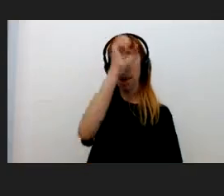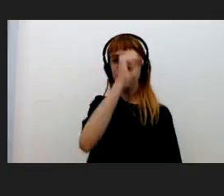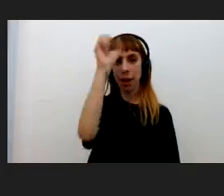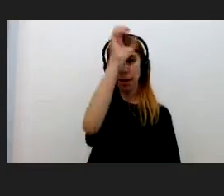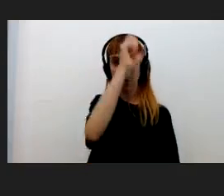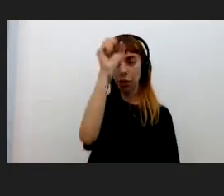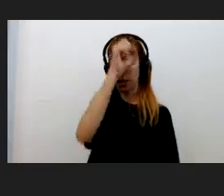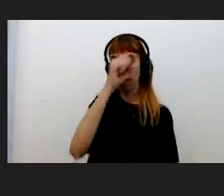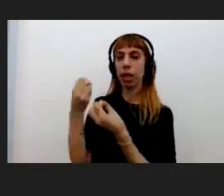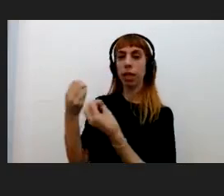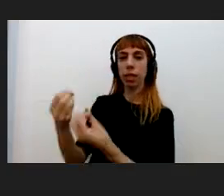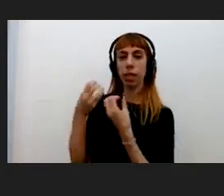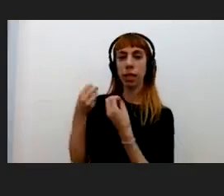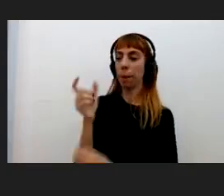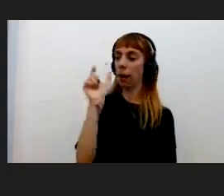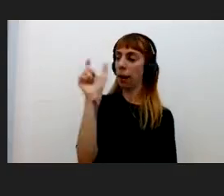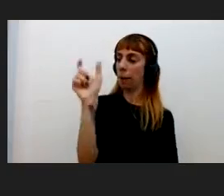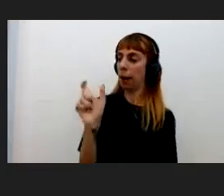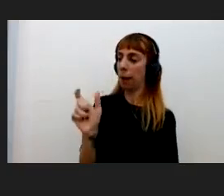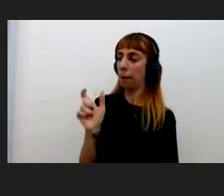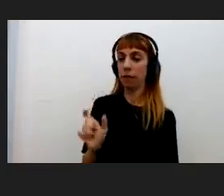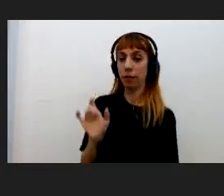de perceber ou de